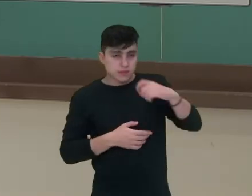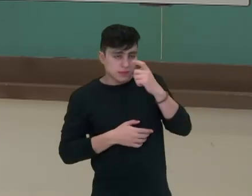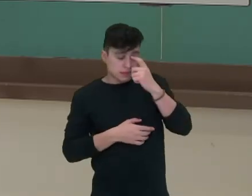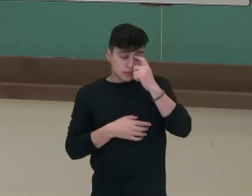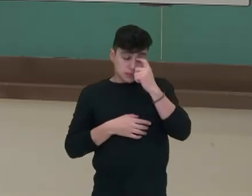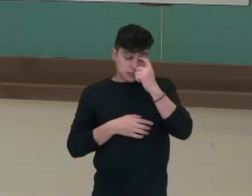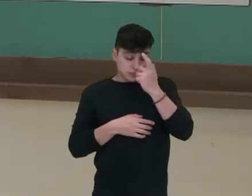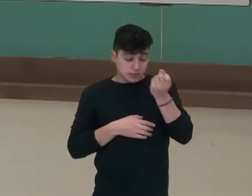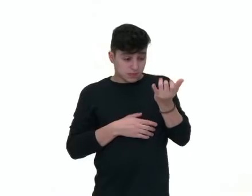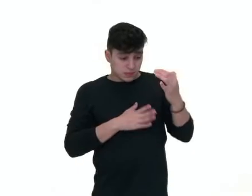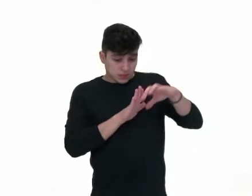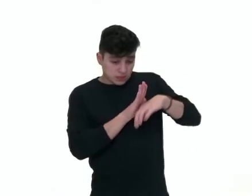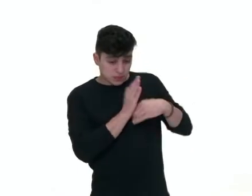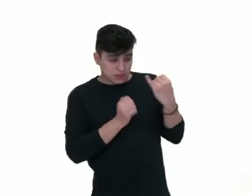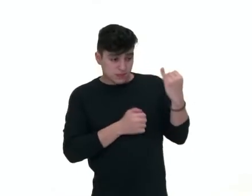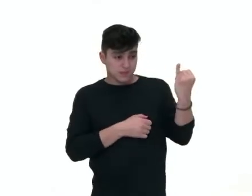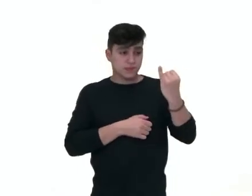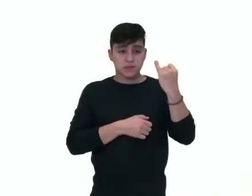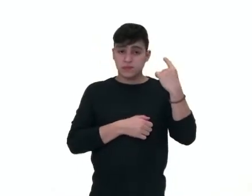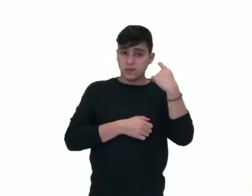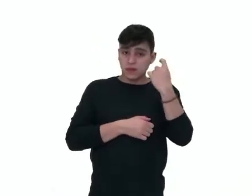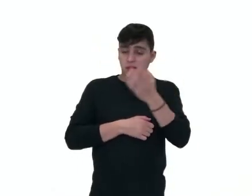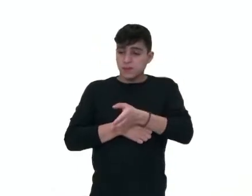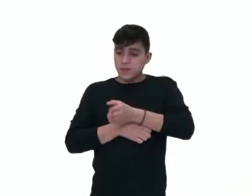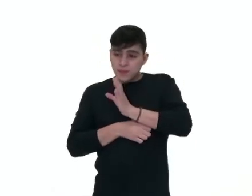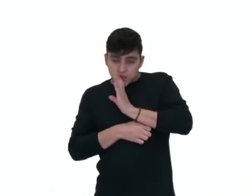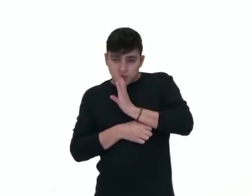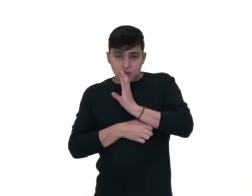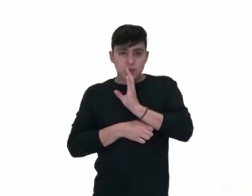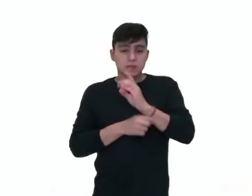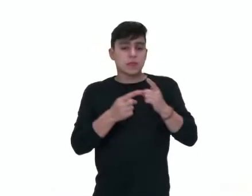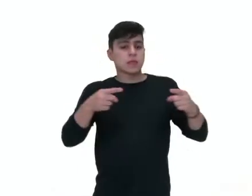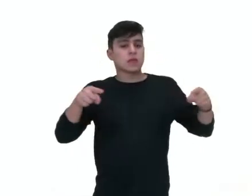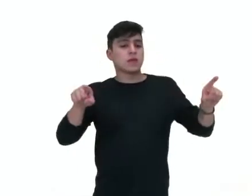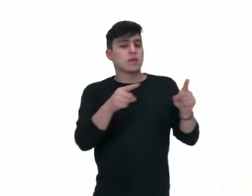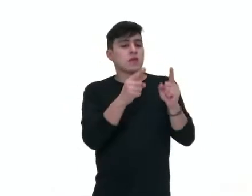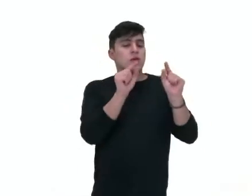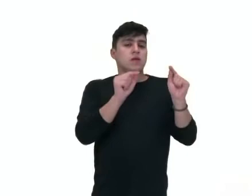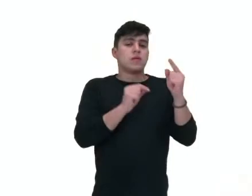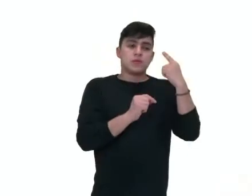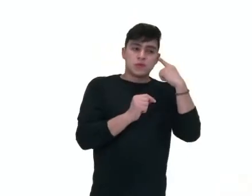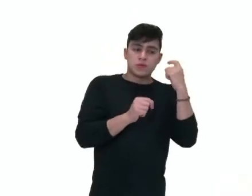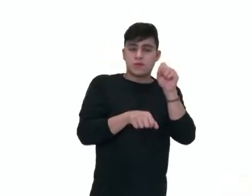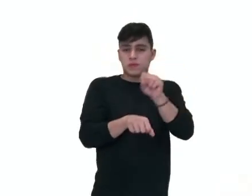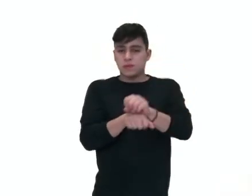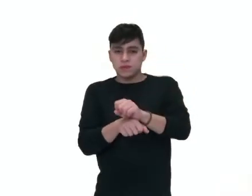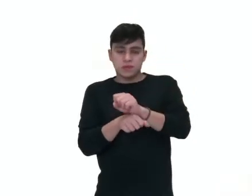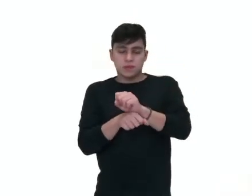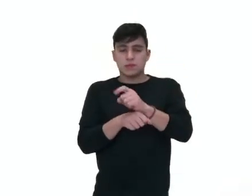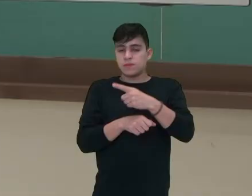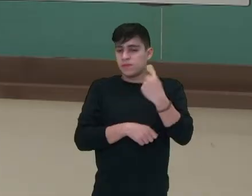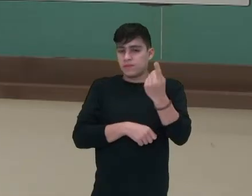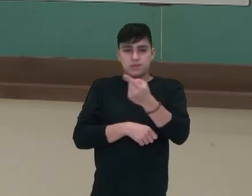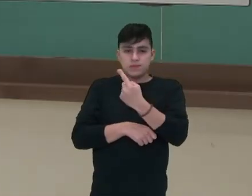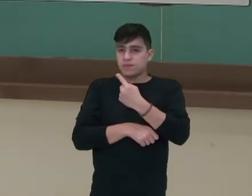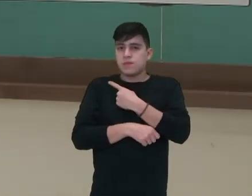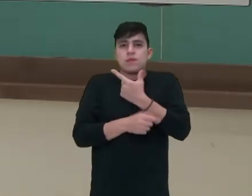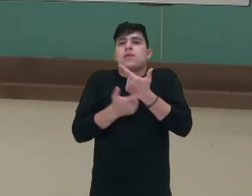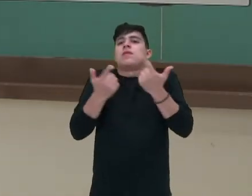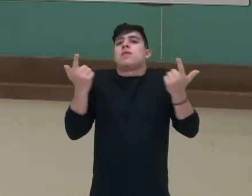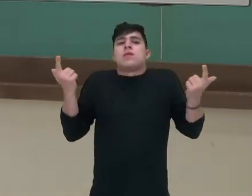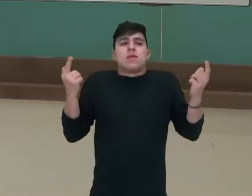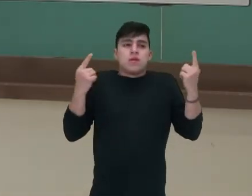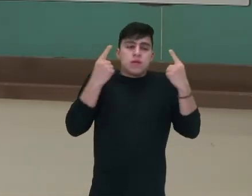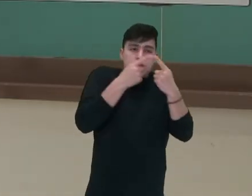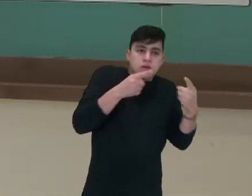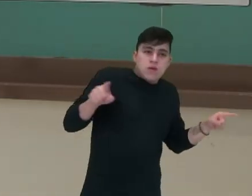Alguns conceitos também importantes, o som e silêncio, né? Então a música é constituída de sons e silêncio. A gente não tem como fazer uma música só com som ou,